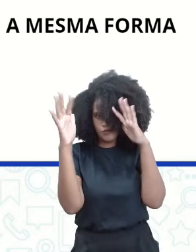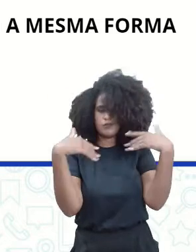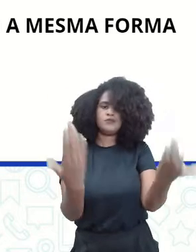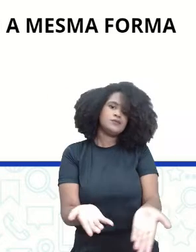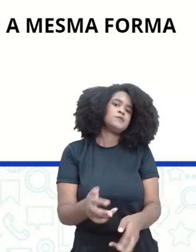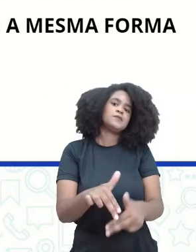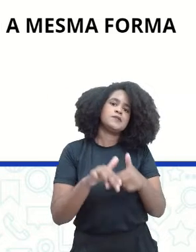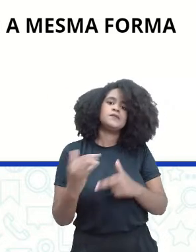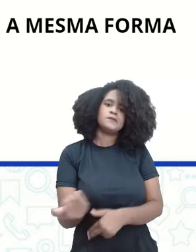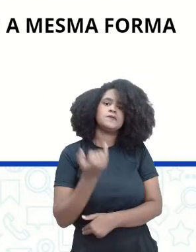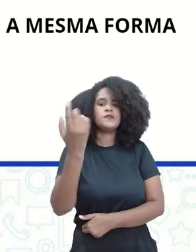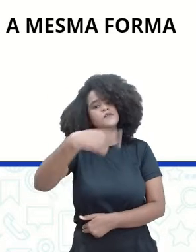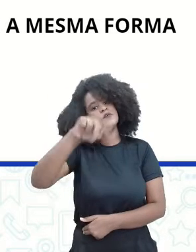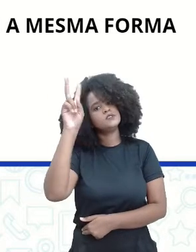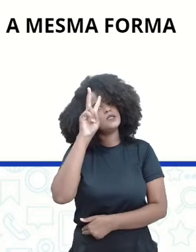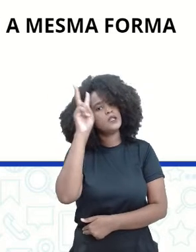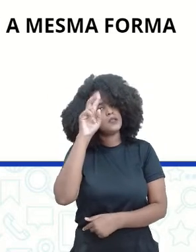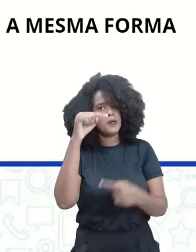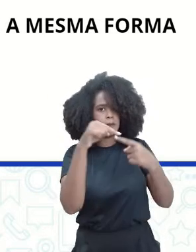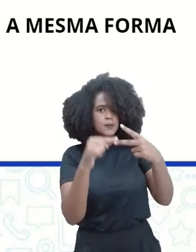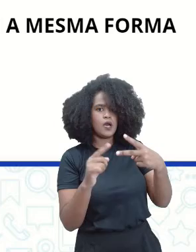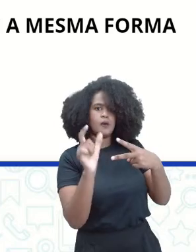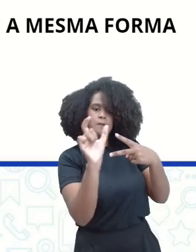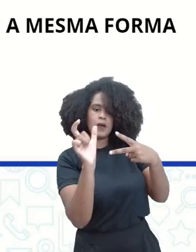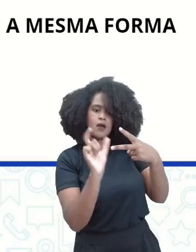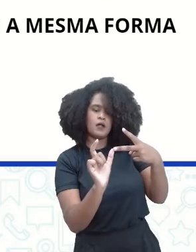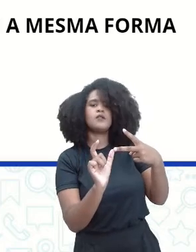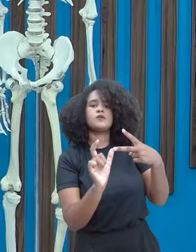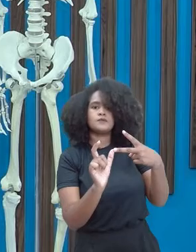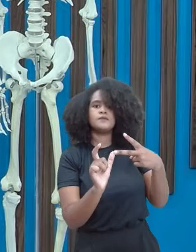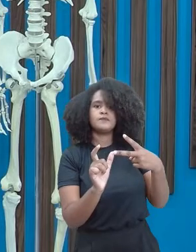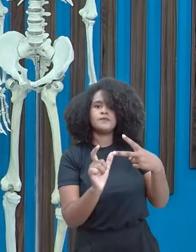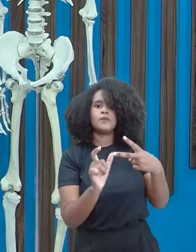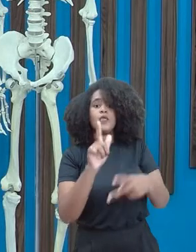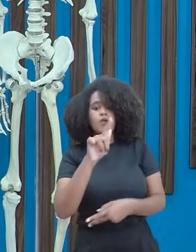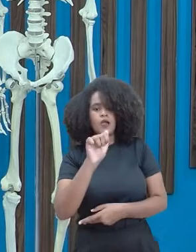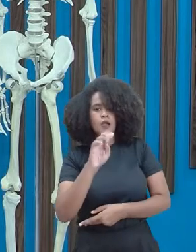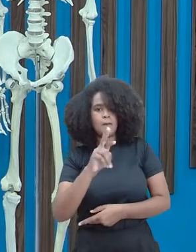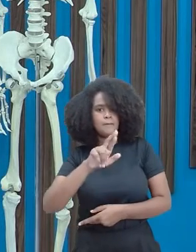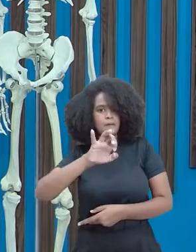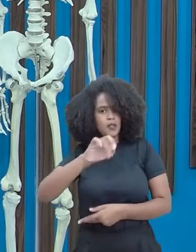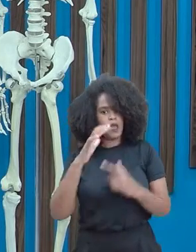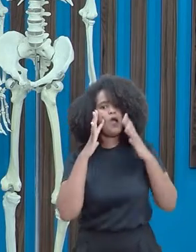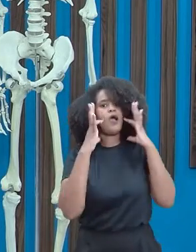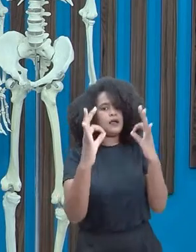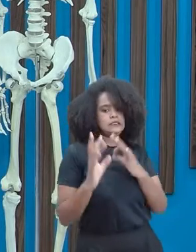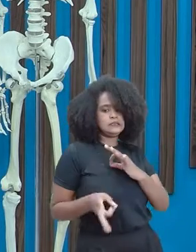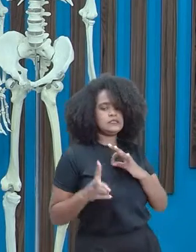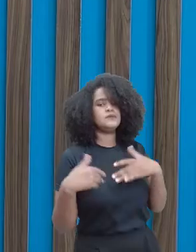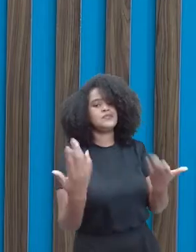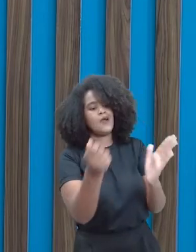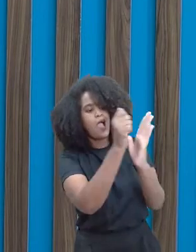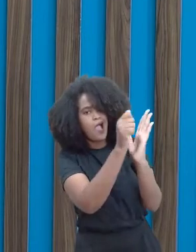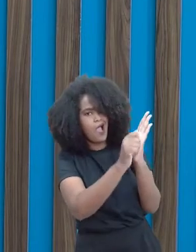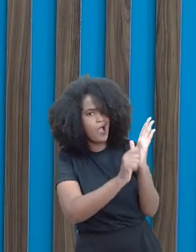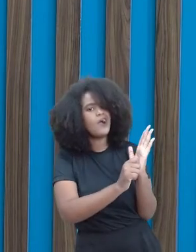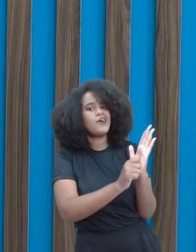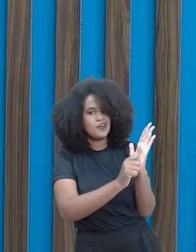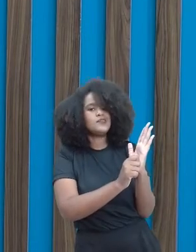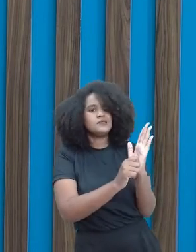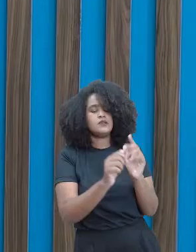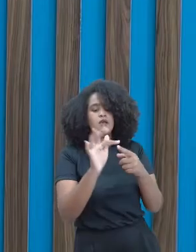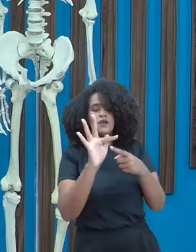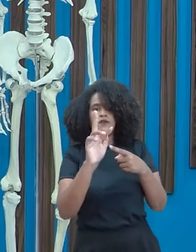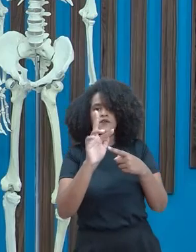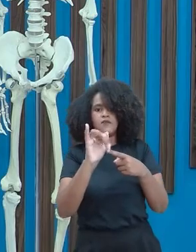é importante vocês lembrarem dessas 2 palavrinhas, como o nosso querido Gabriel está aí bem atento, né, professora Cláudia? Anota aí, Gabriel,